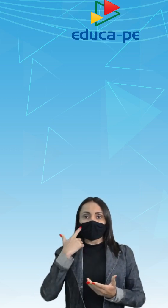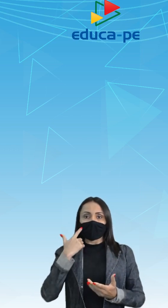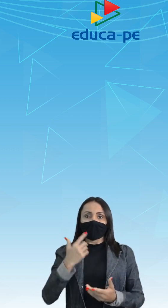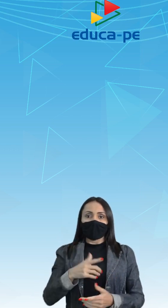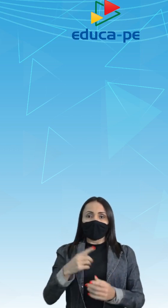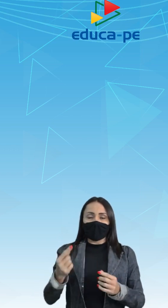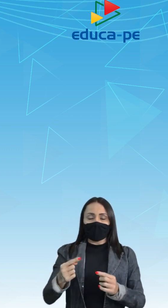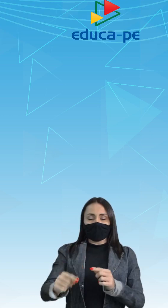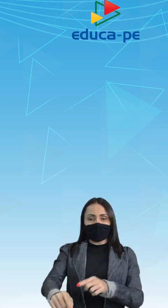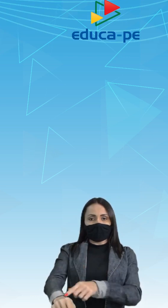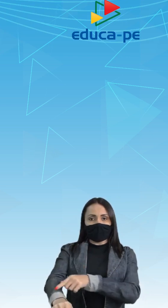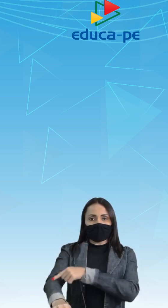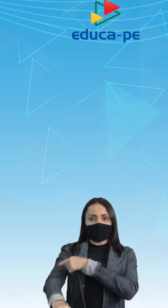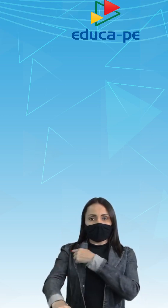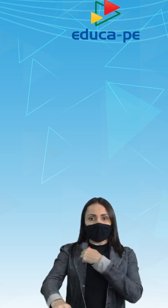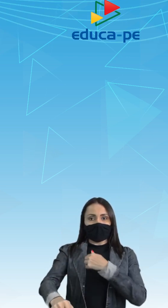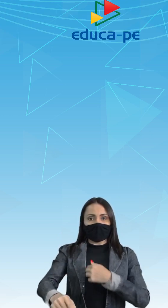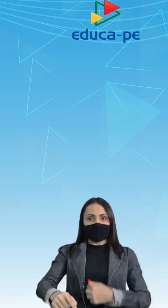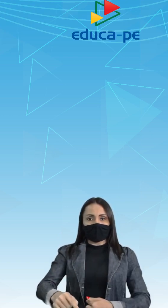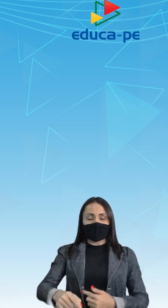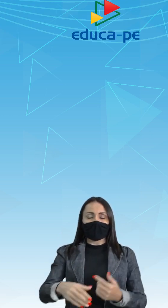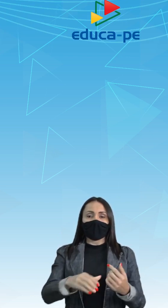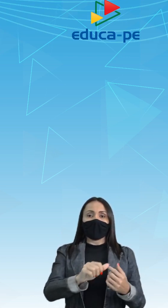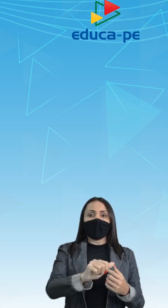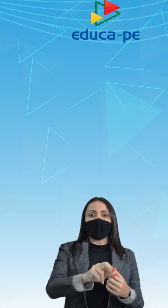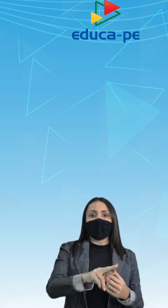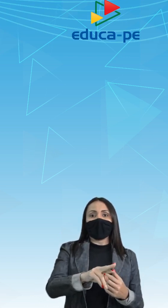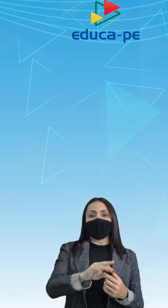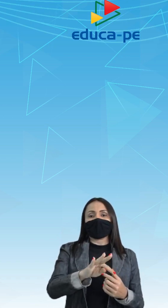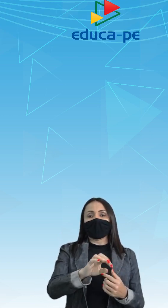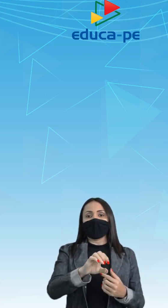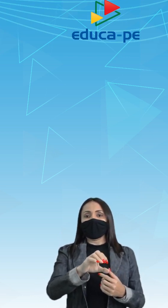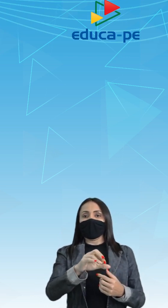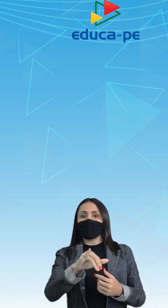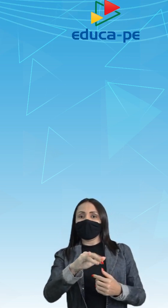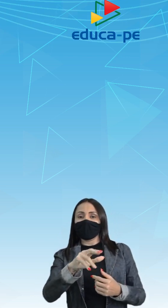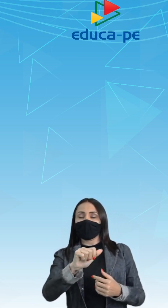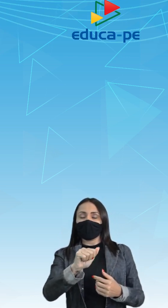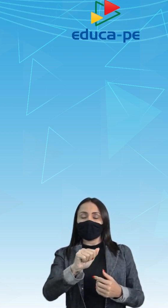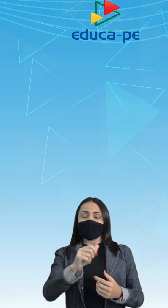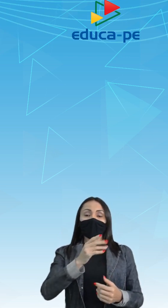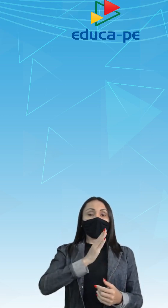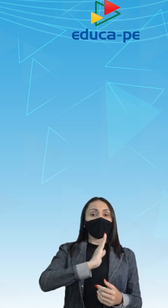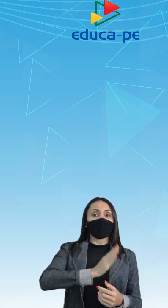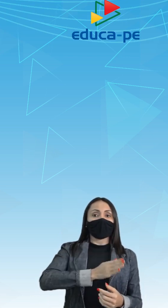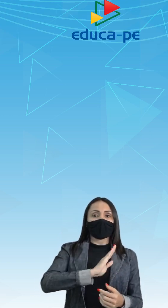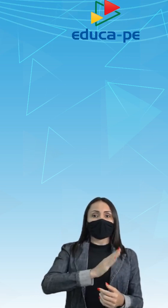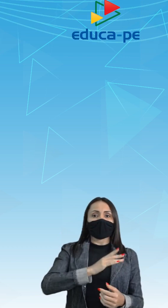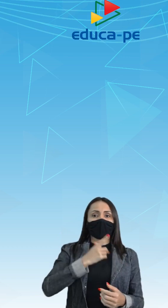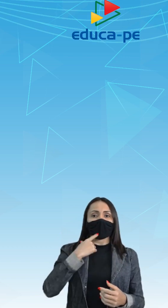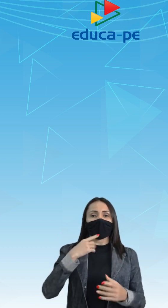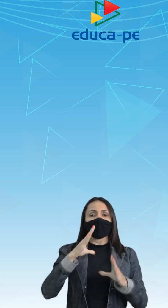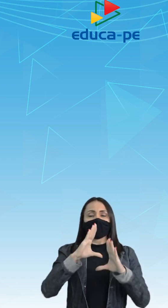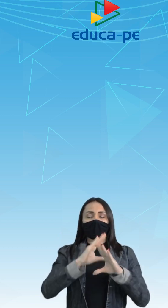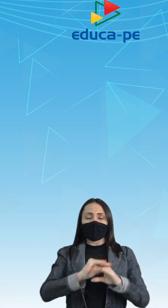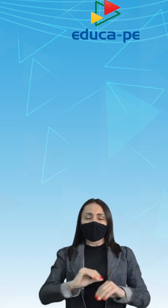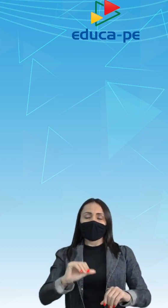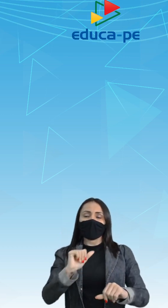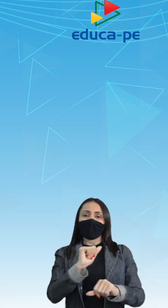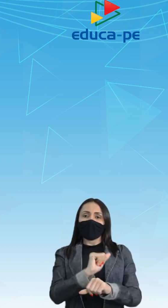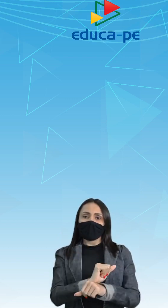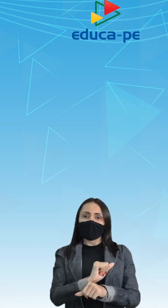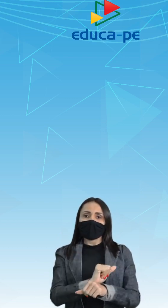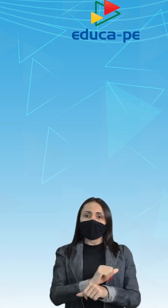das veias e não das artérias, neste momento o coração ele relaxa para receber